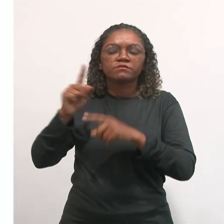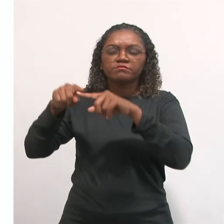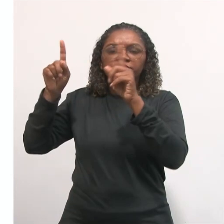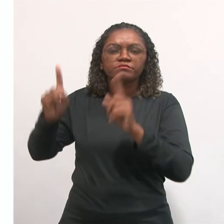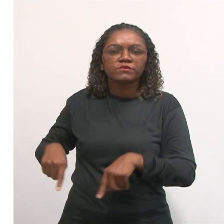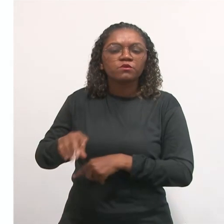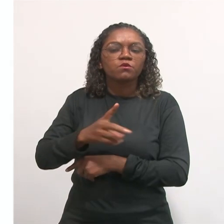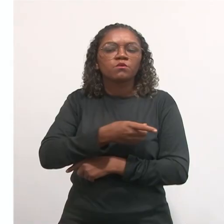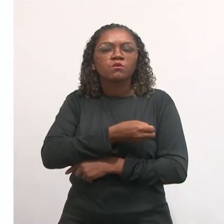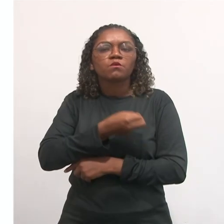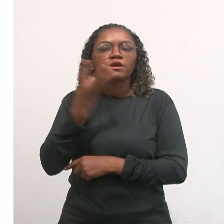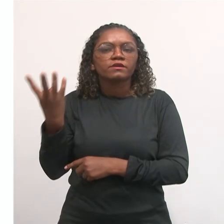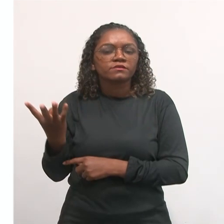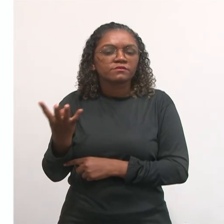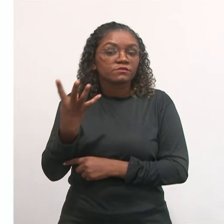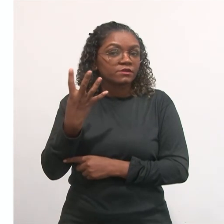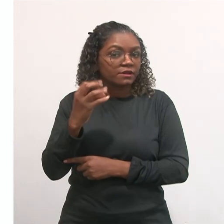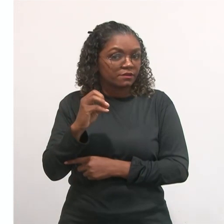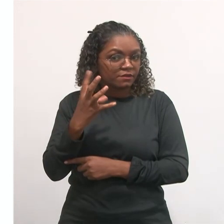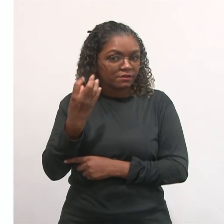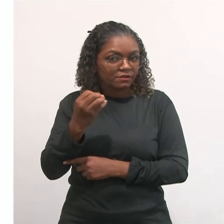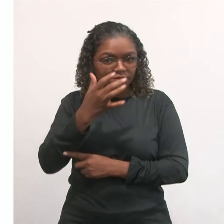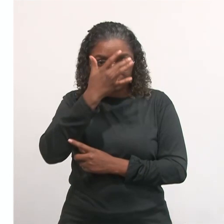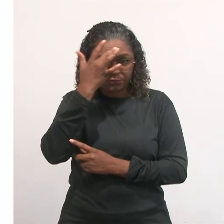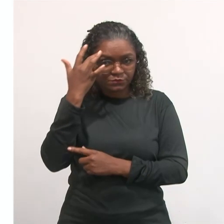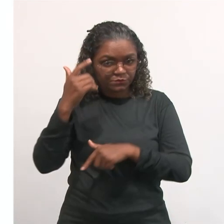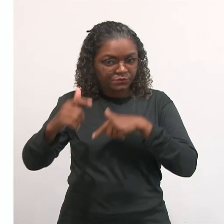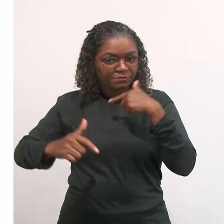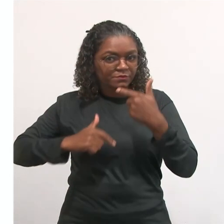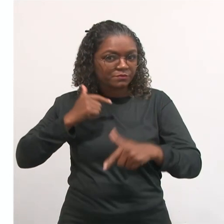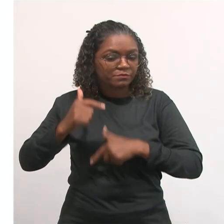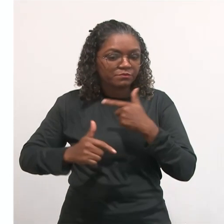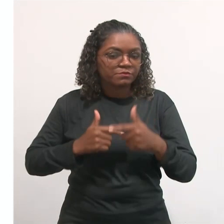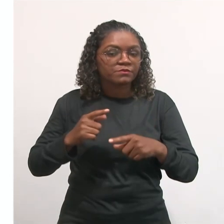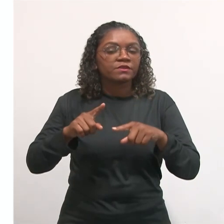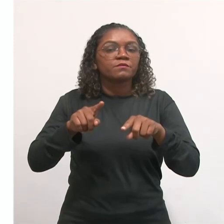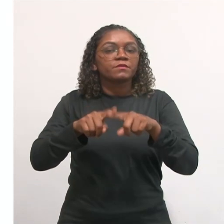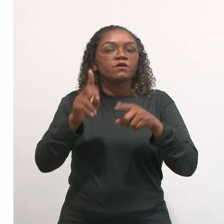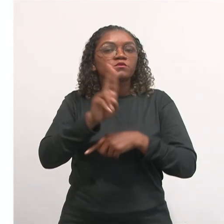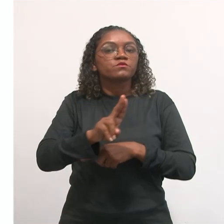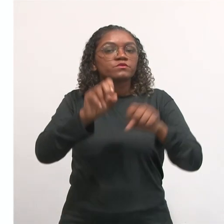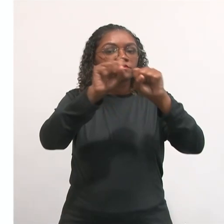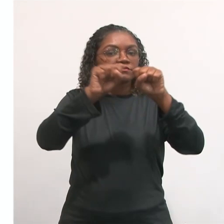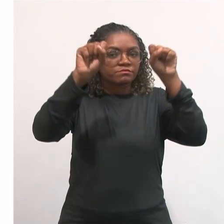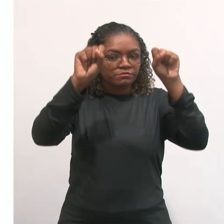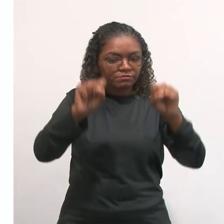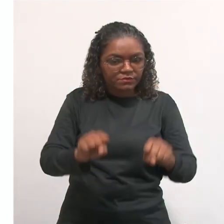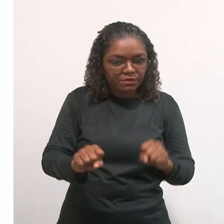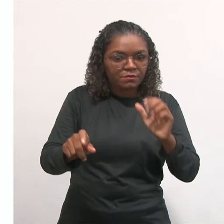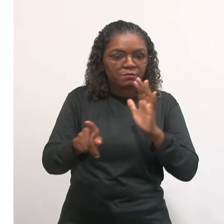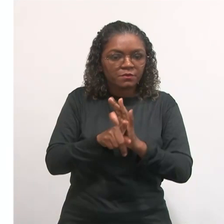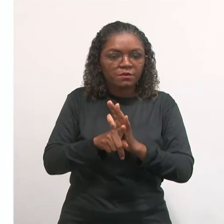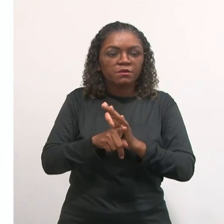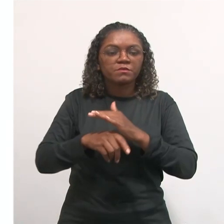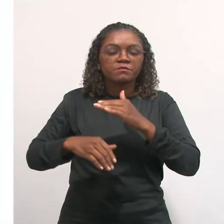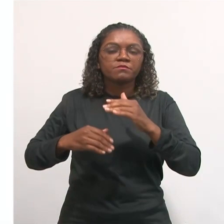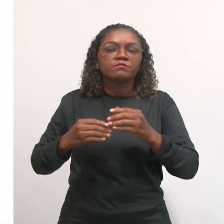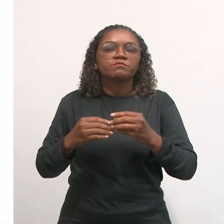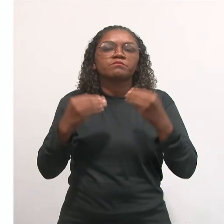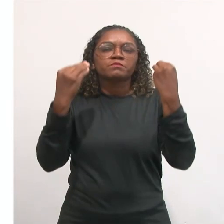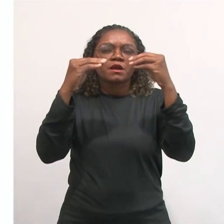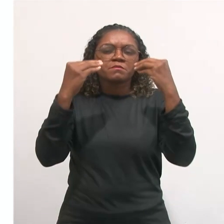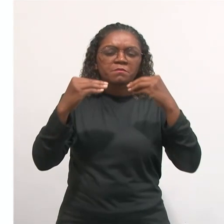ok? Que atende a demanda por meio de um sistema eletrônico, né, de informação de tramitação de processos. E